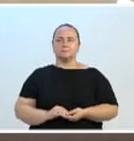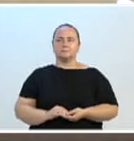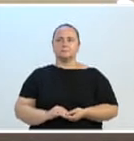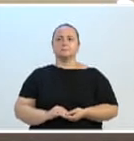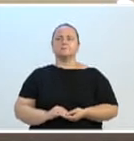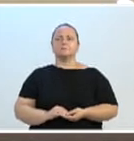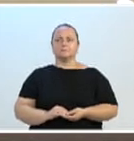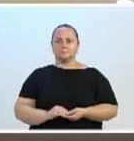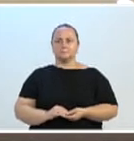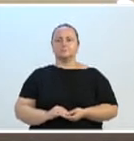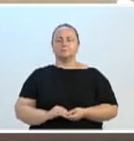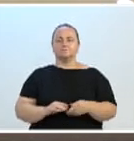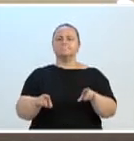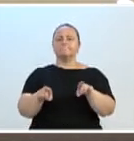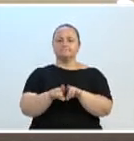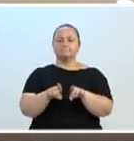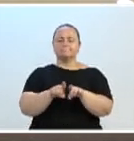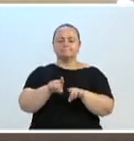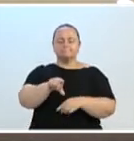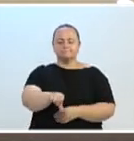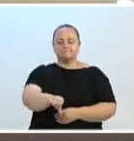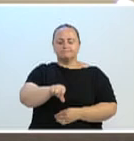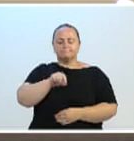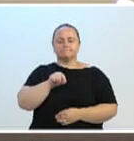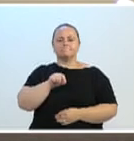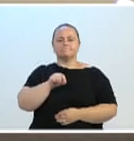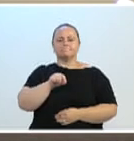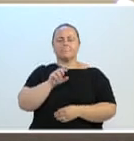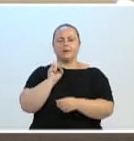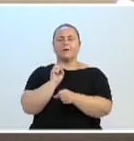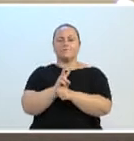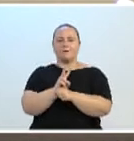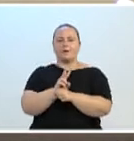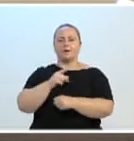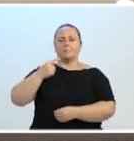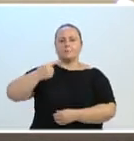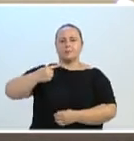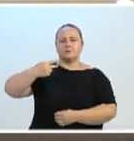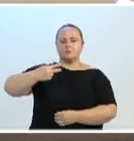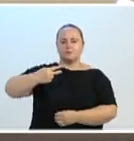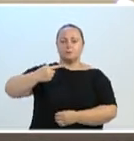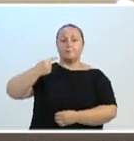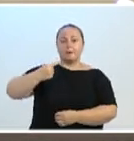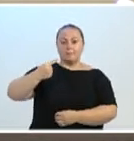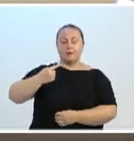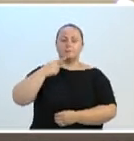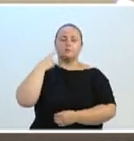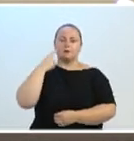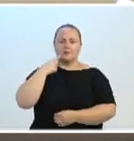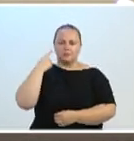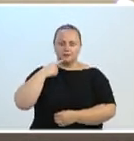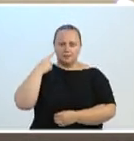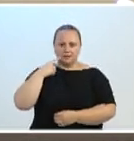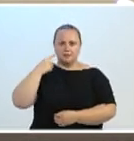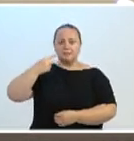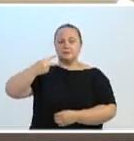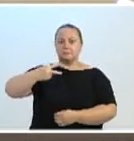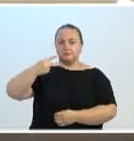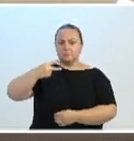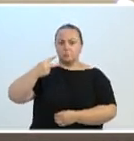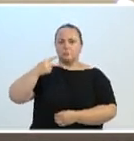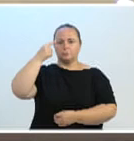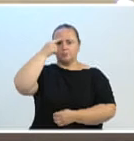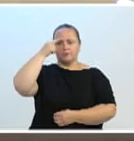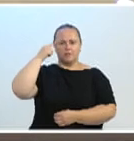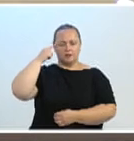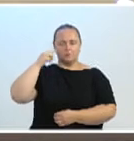Também reitero que foram eleitos aos cargos de corregedor titular, o vereador Dr. Marcelo Lanzarin